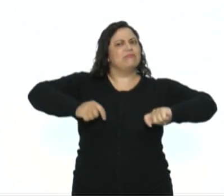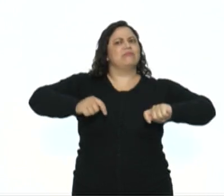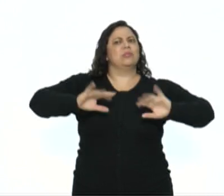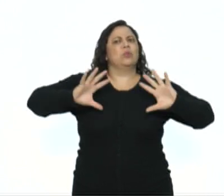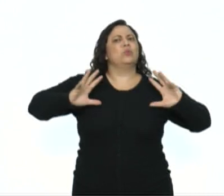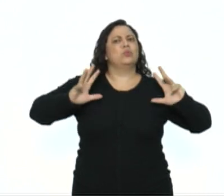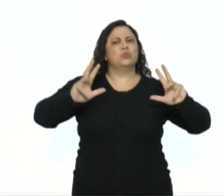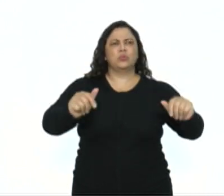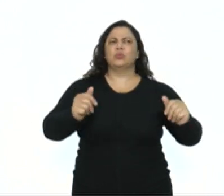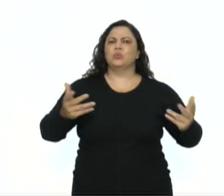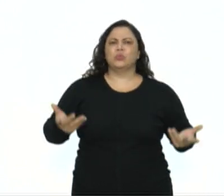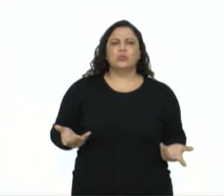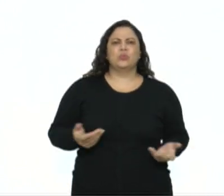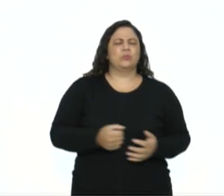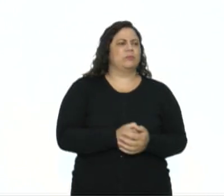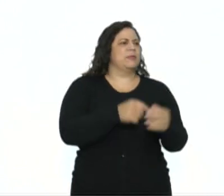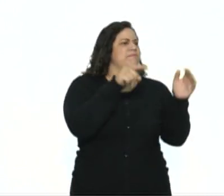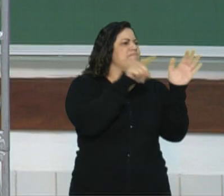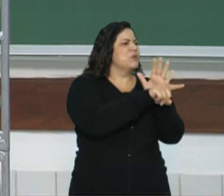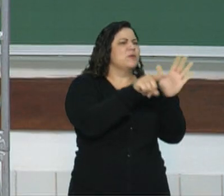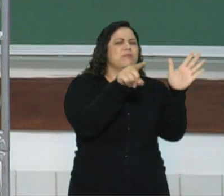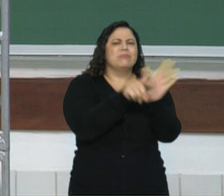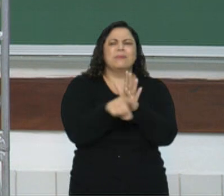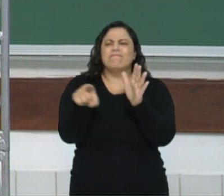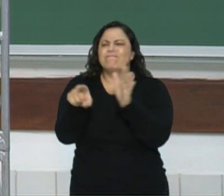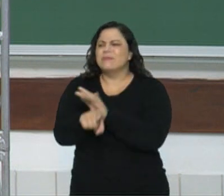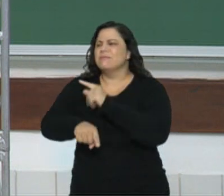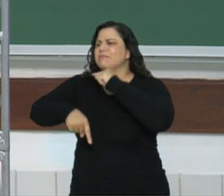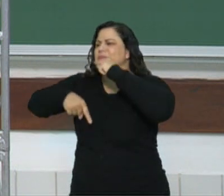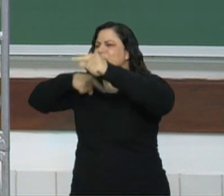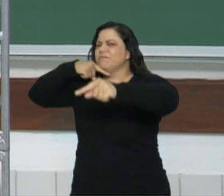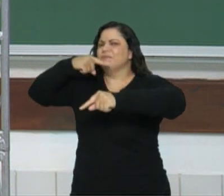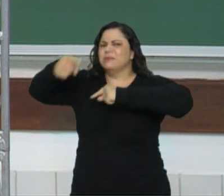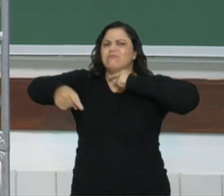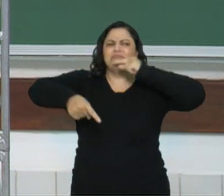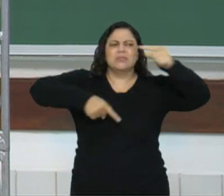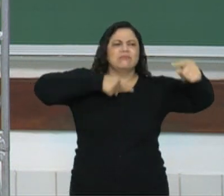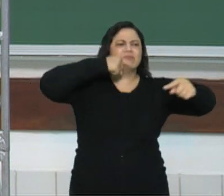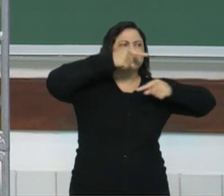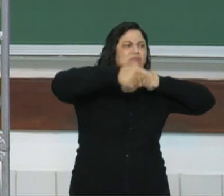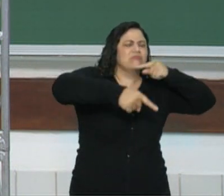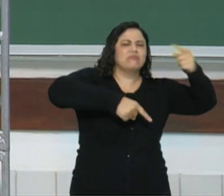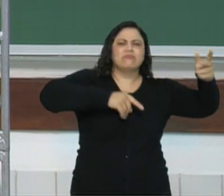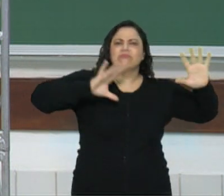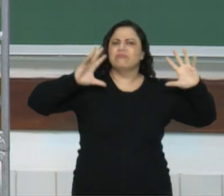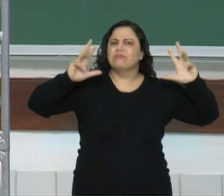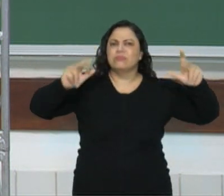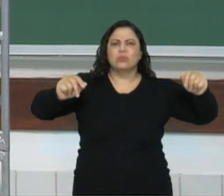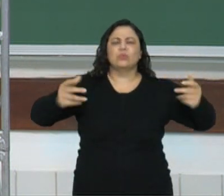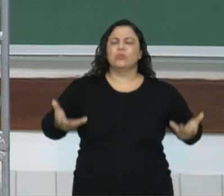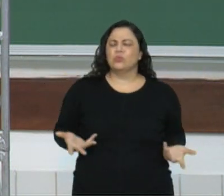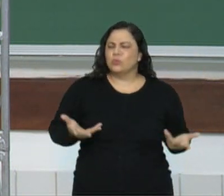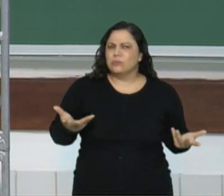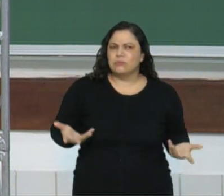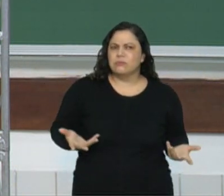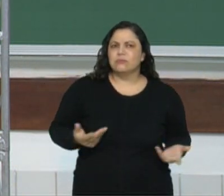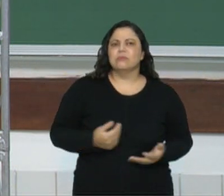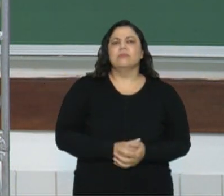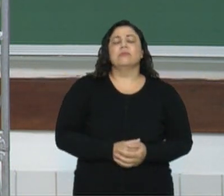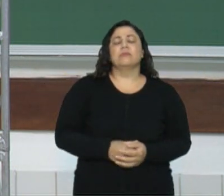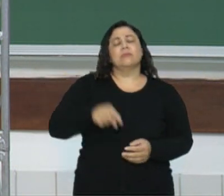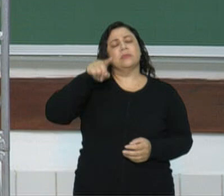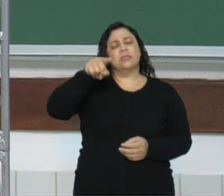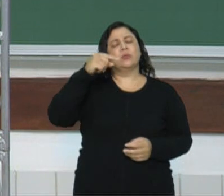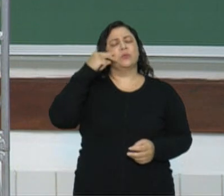de questionar realmente tudo. Por exemplo, o que é questionar literalmente tudo? É desde